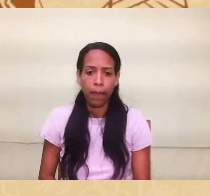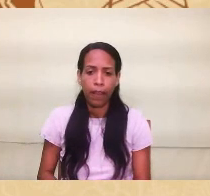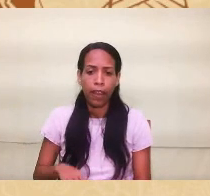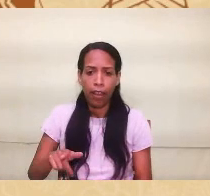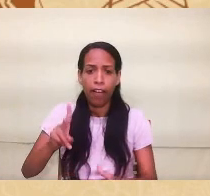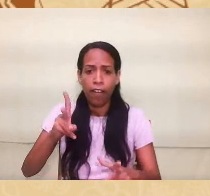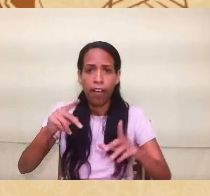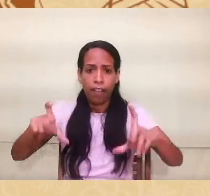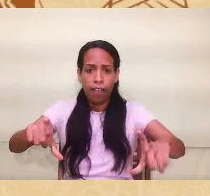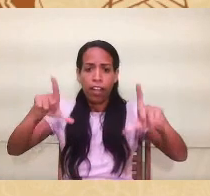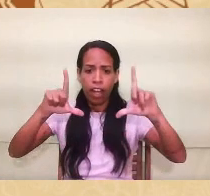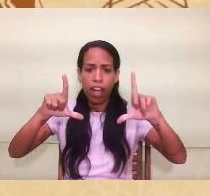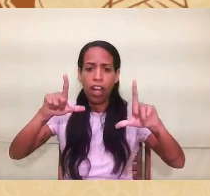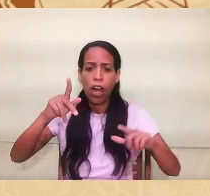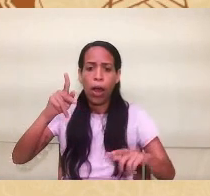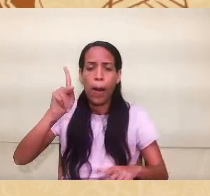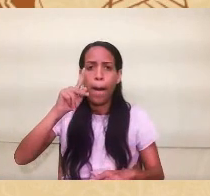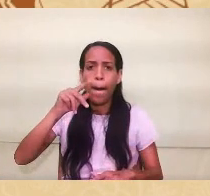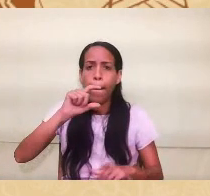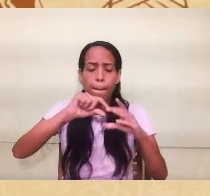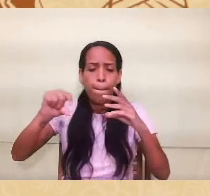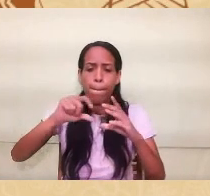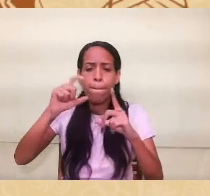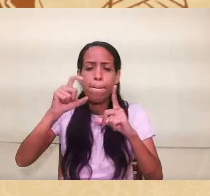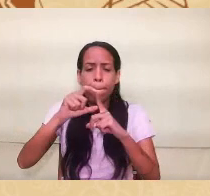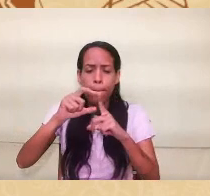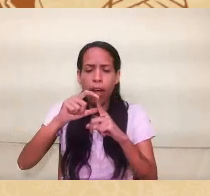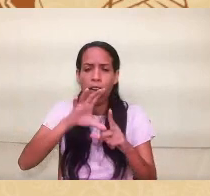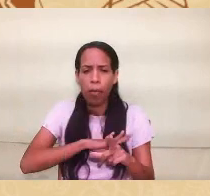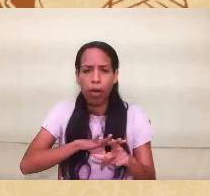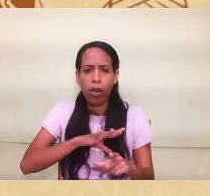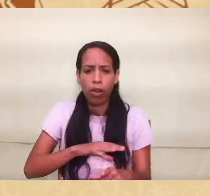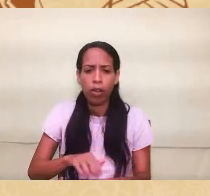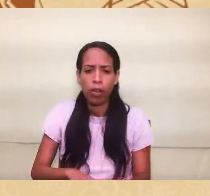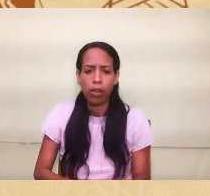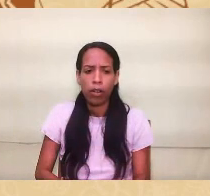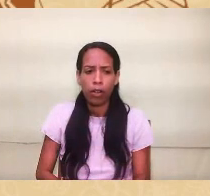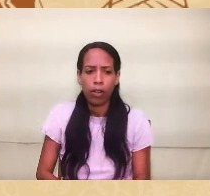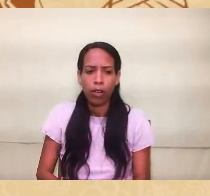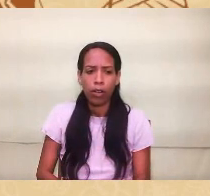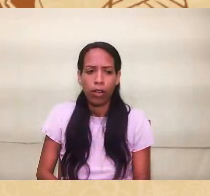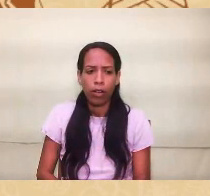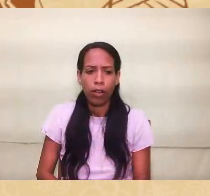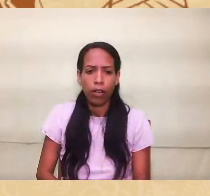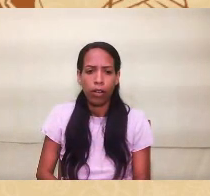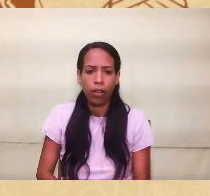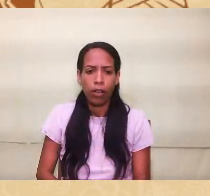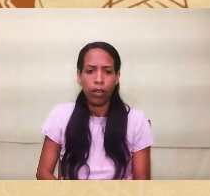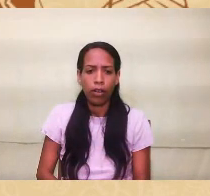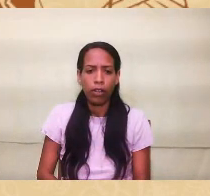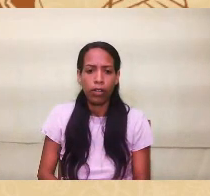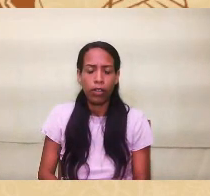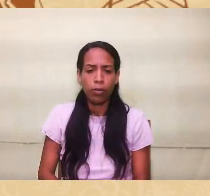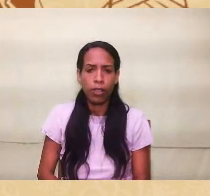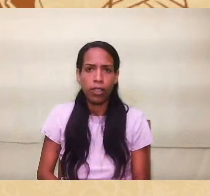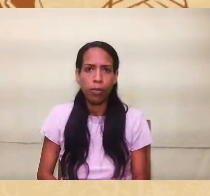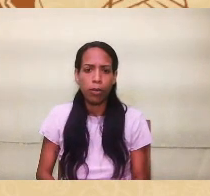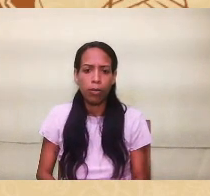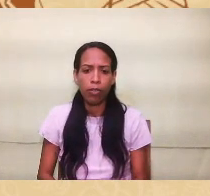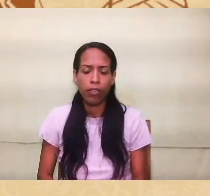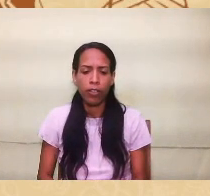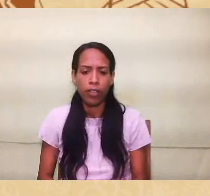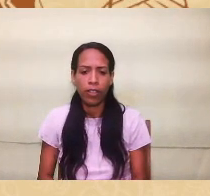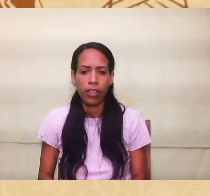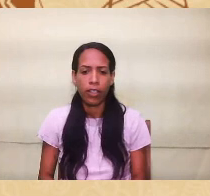a interpretação em português. Nós somos o povo tupi, nós somos filhos de Jaci, Jaci para a gente é a lua, nós